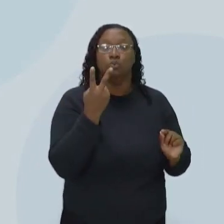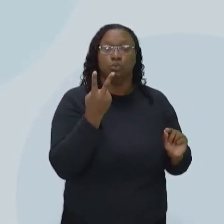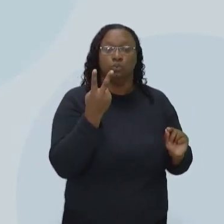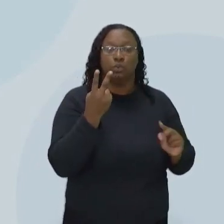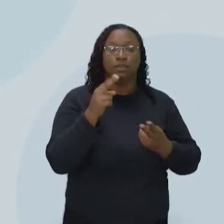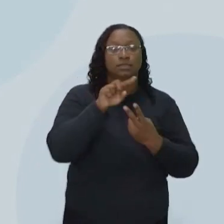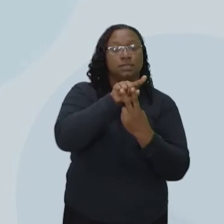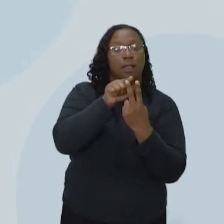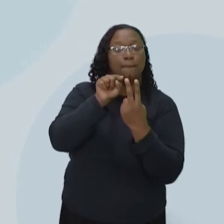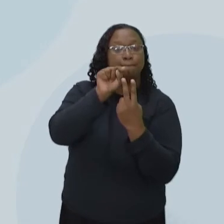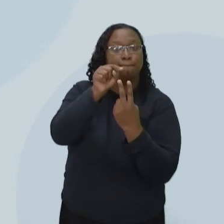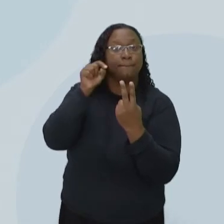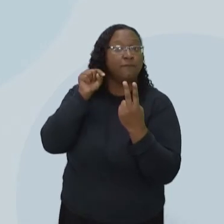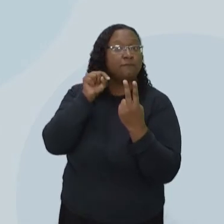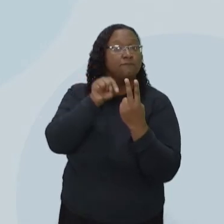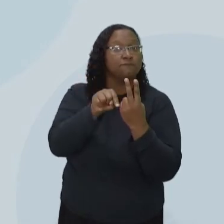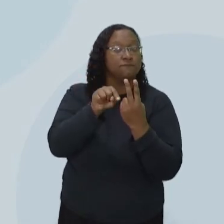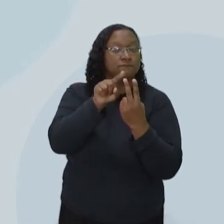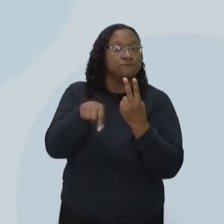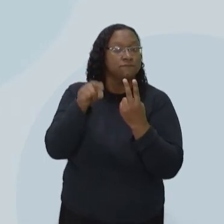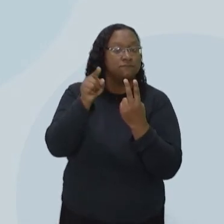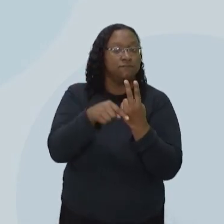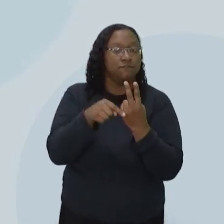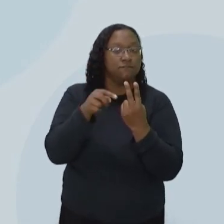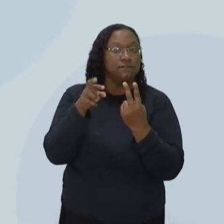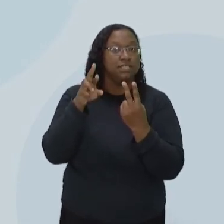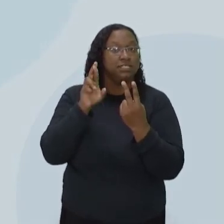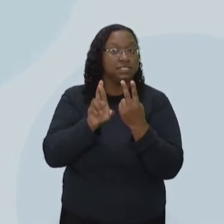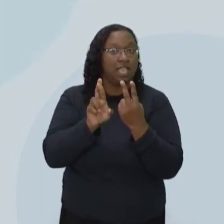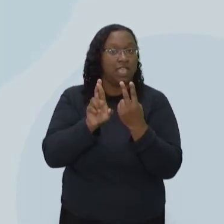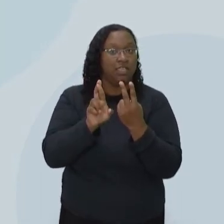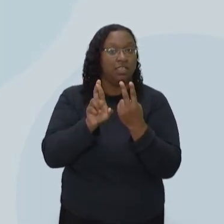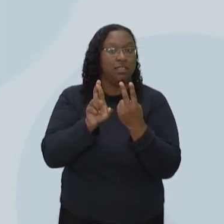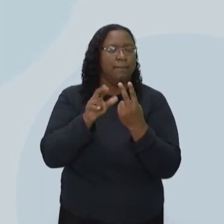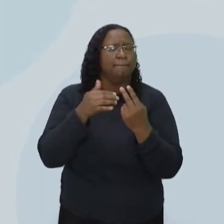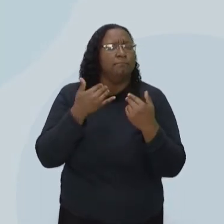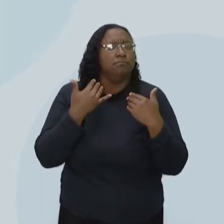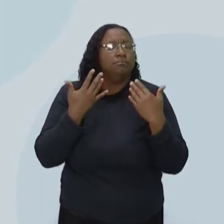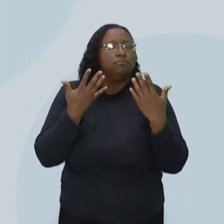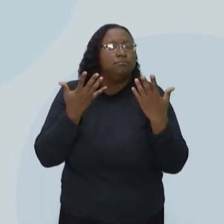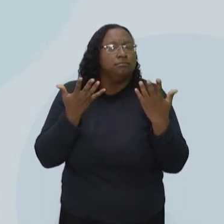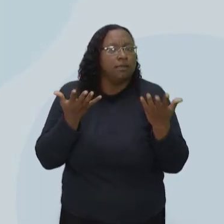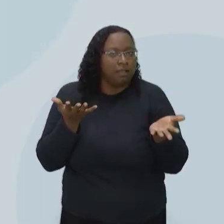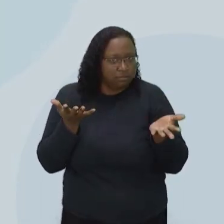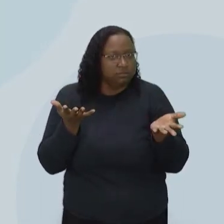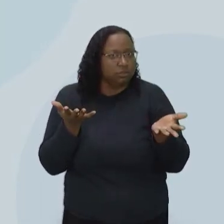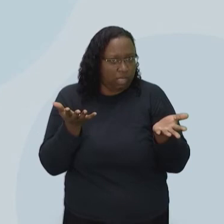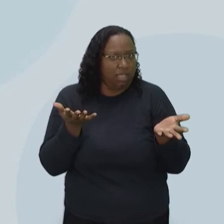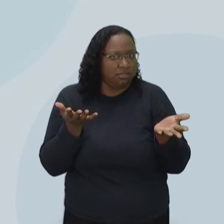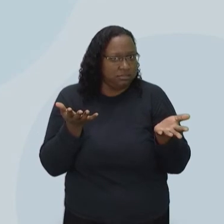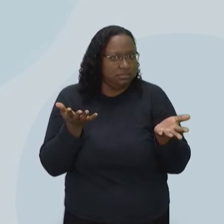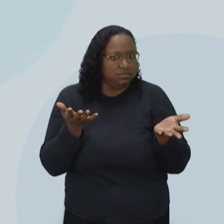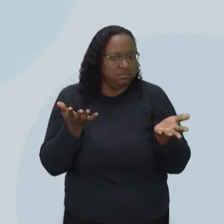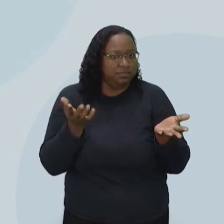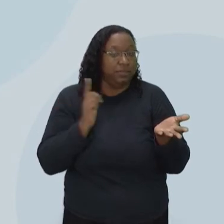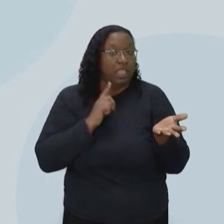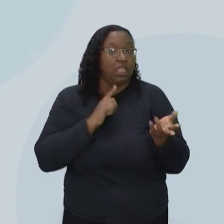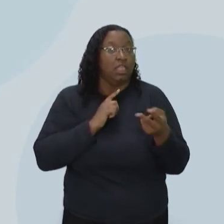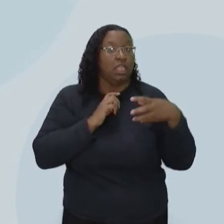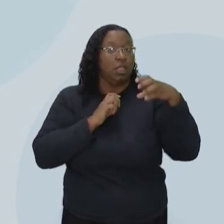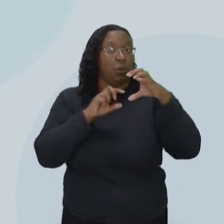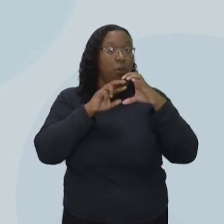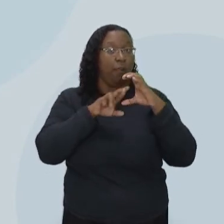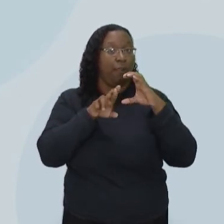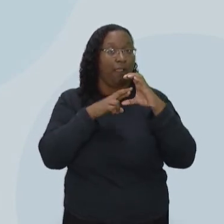2π vezes R. Mas, o que acontece? Eu já tenho o raio. Quanto que é o meu